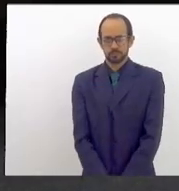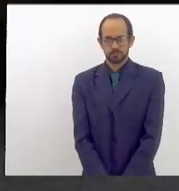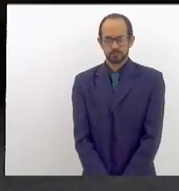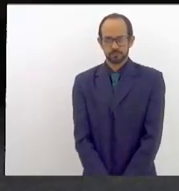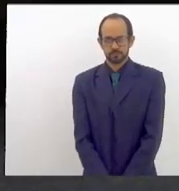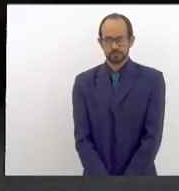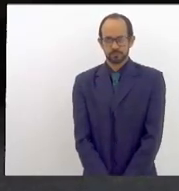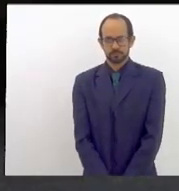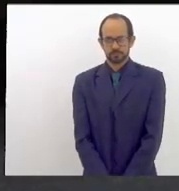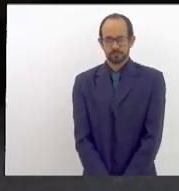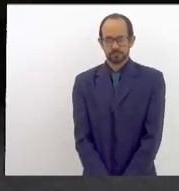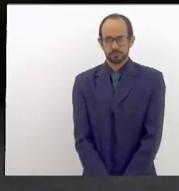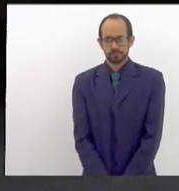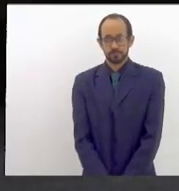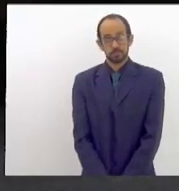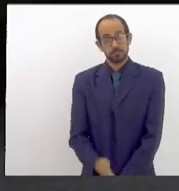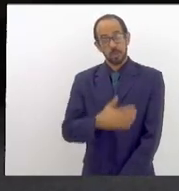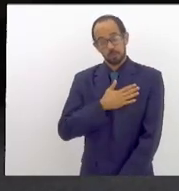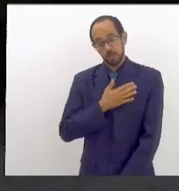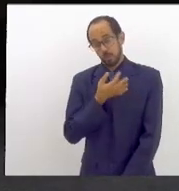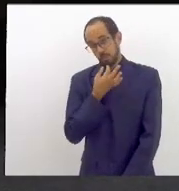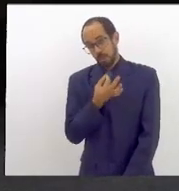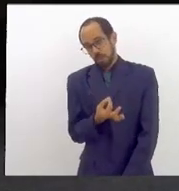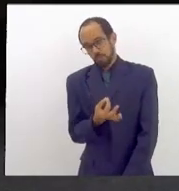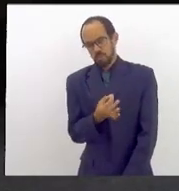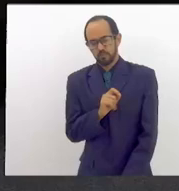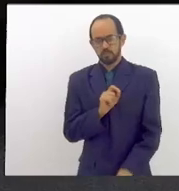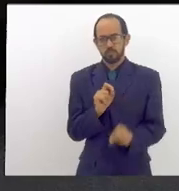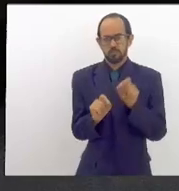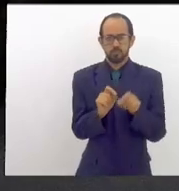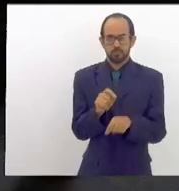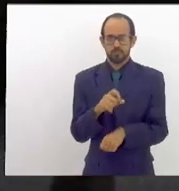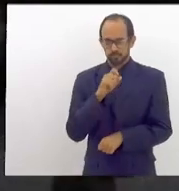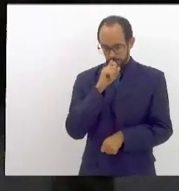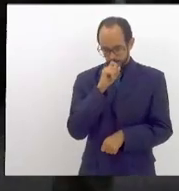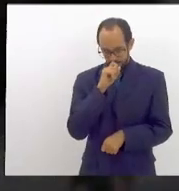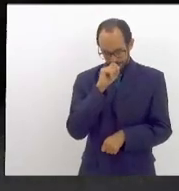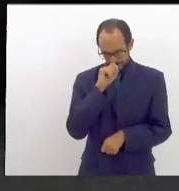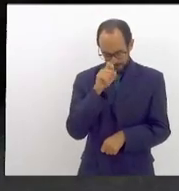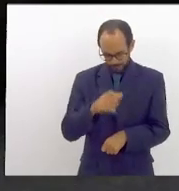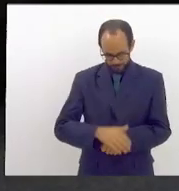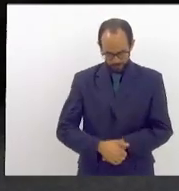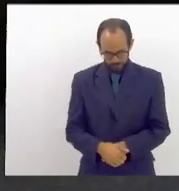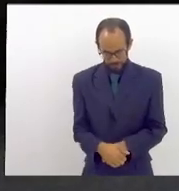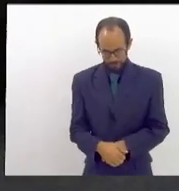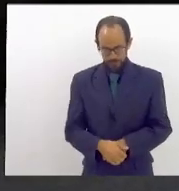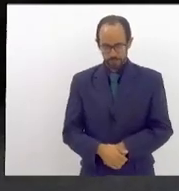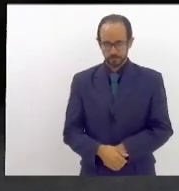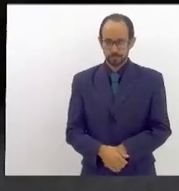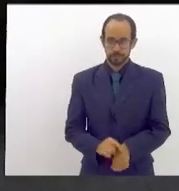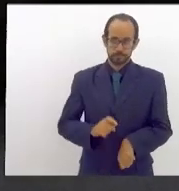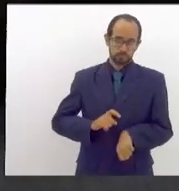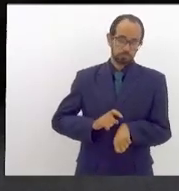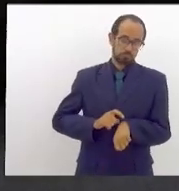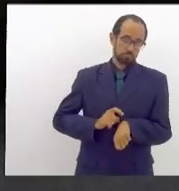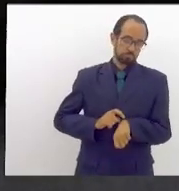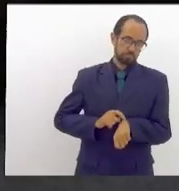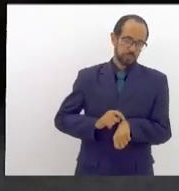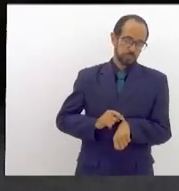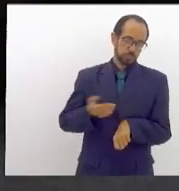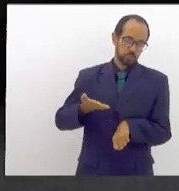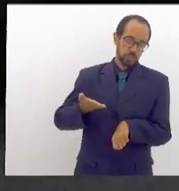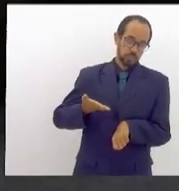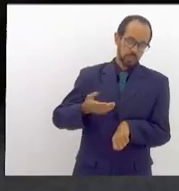previdência Na minha opinião pelo menos em tempos recentes aqui no